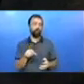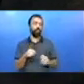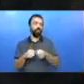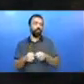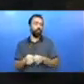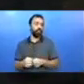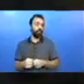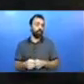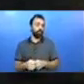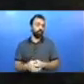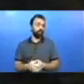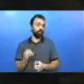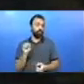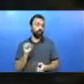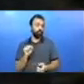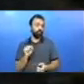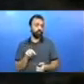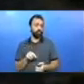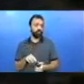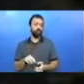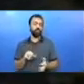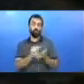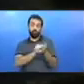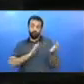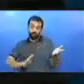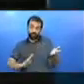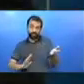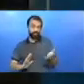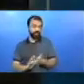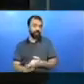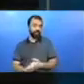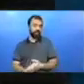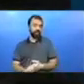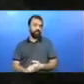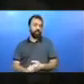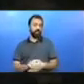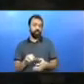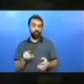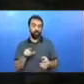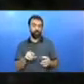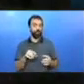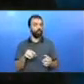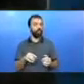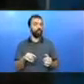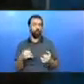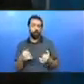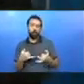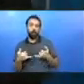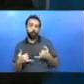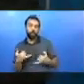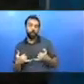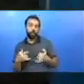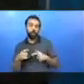brincadeira dançante. E esta será uma tarefa. Então, olhem, vocês vão construir um boneco, vão brincar com ele, depois